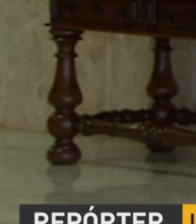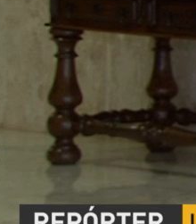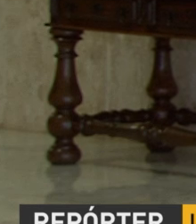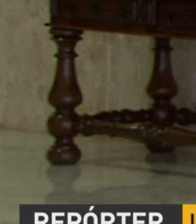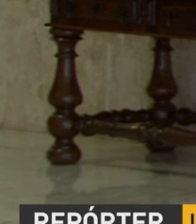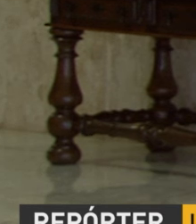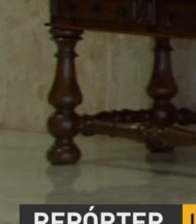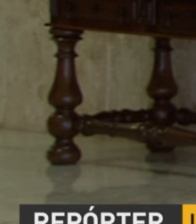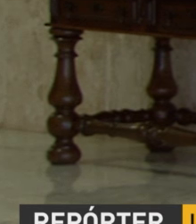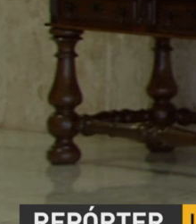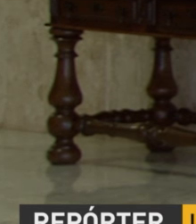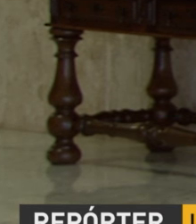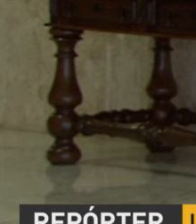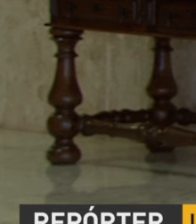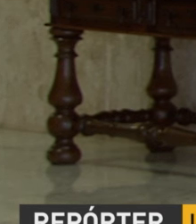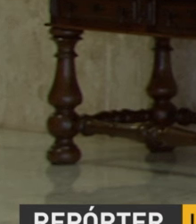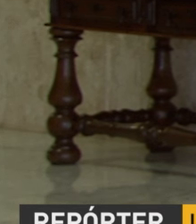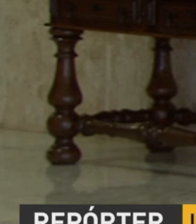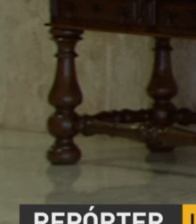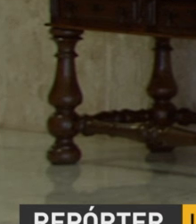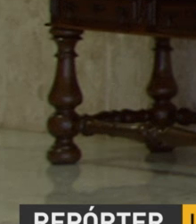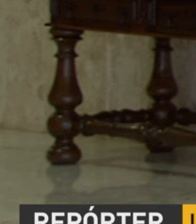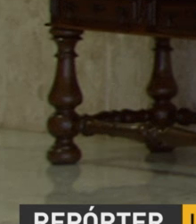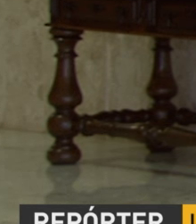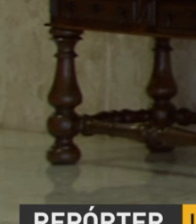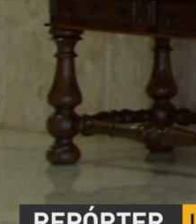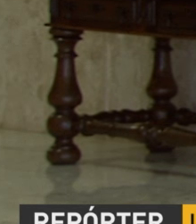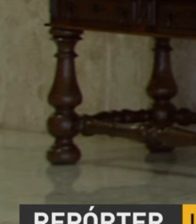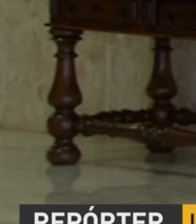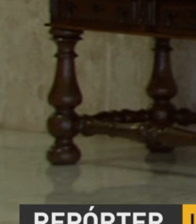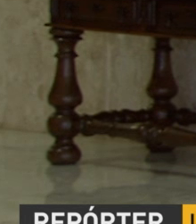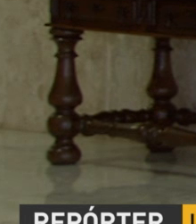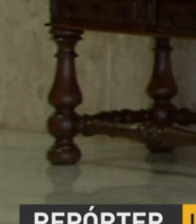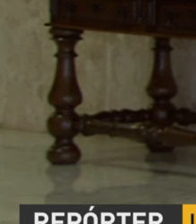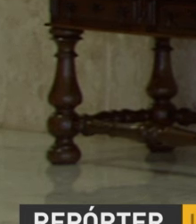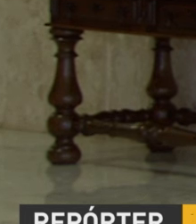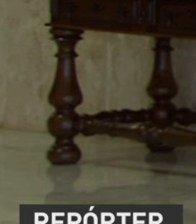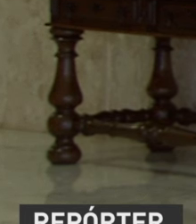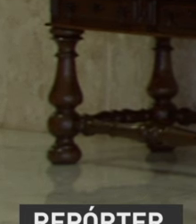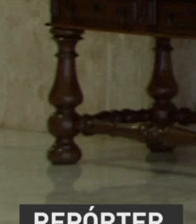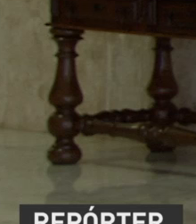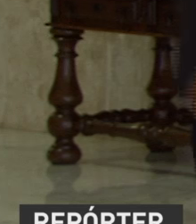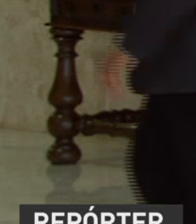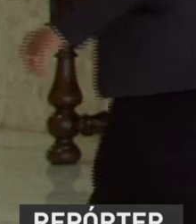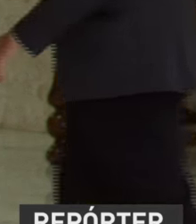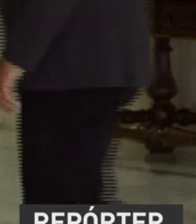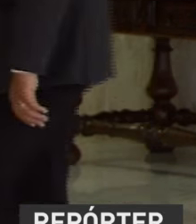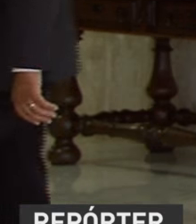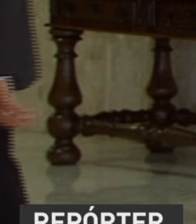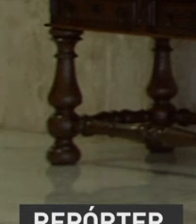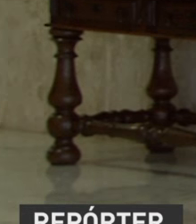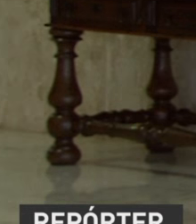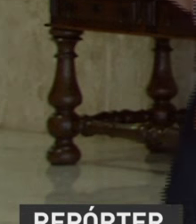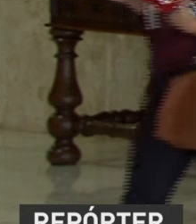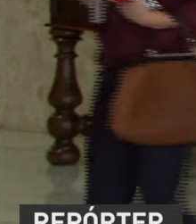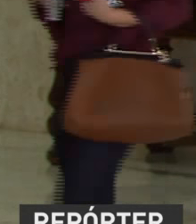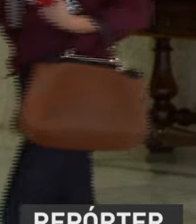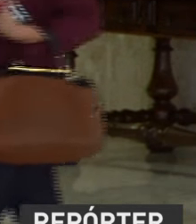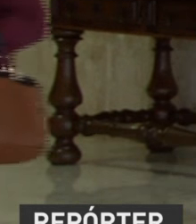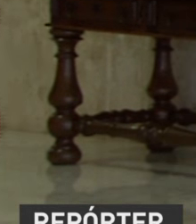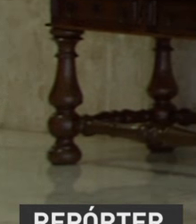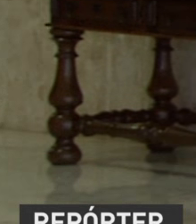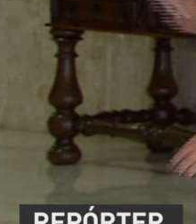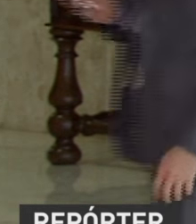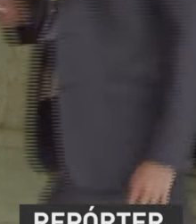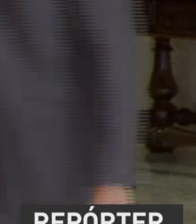no Ministério da Fazenda com o ministro Henrique Meirelles, mas no fim da manhã foi transferida aqui pro Palácio do Planalto para contar com a presença